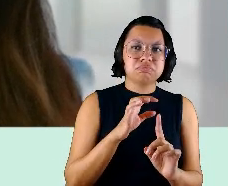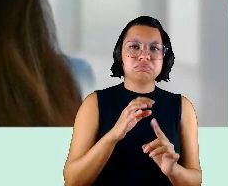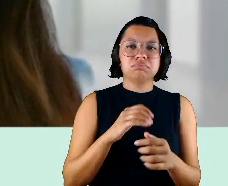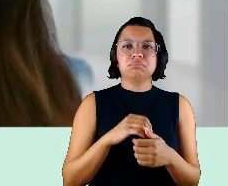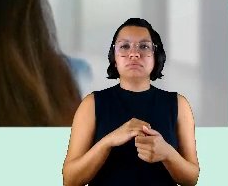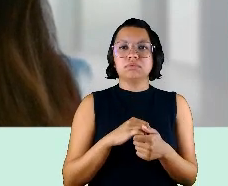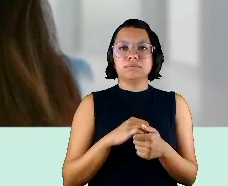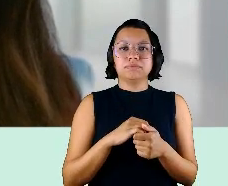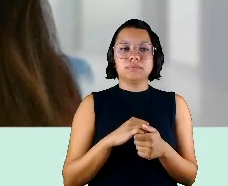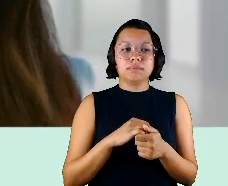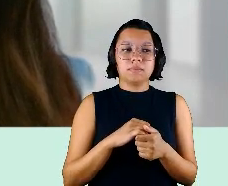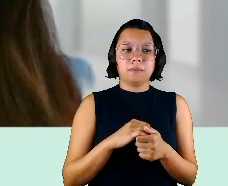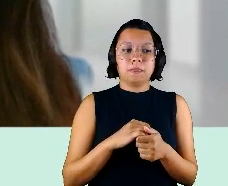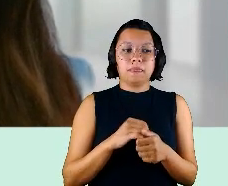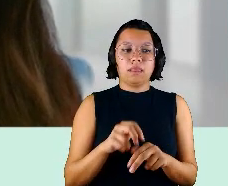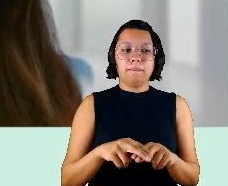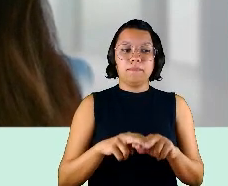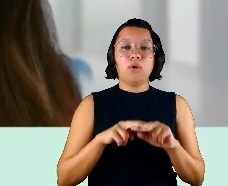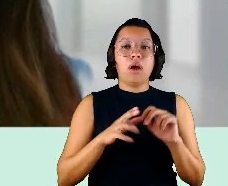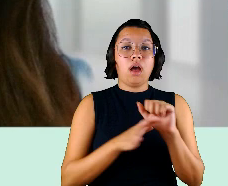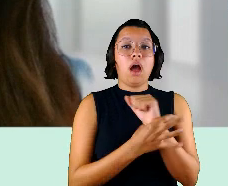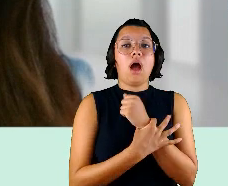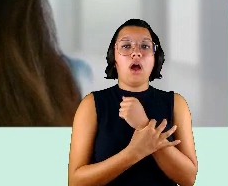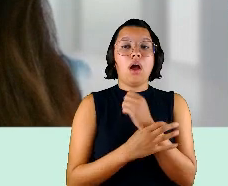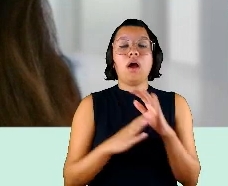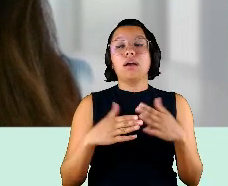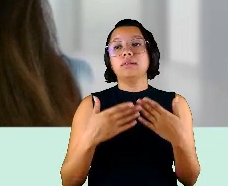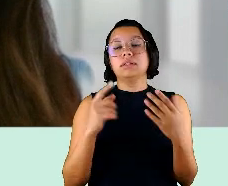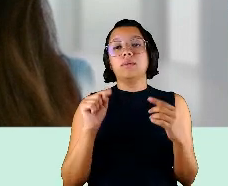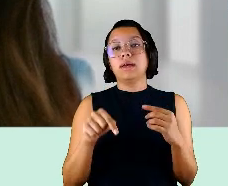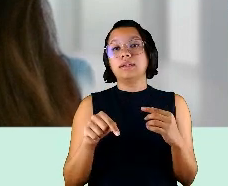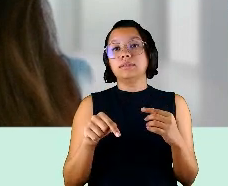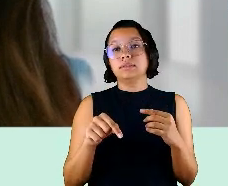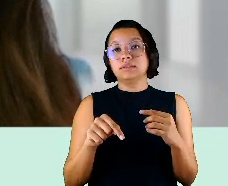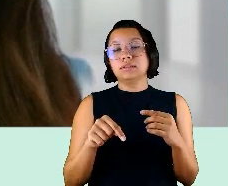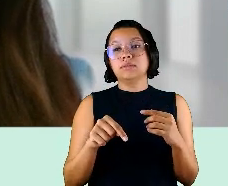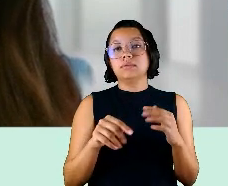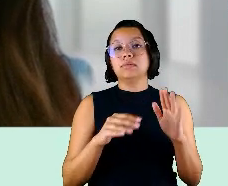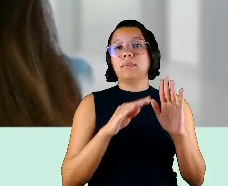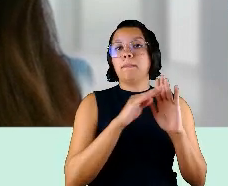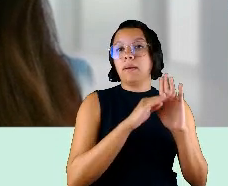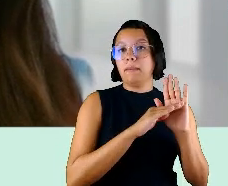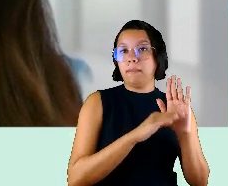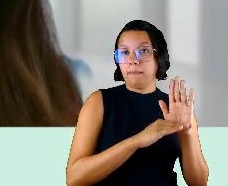da segurança. Então, essas são hipóteses taxativas.